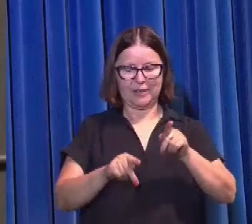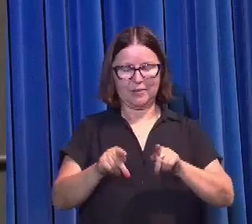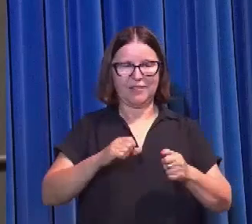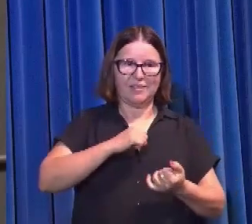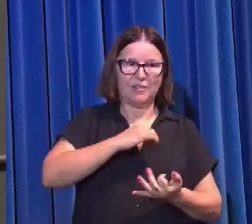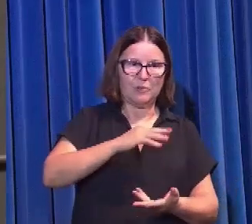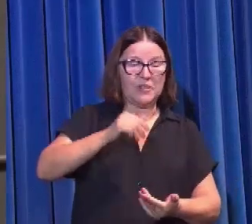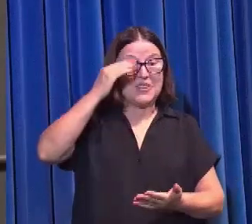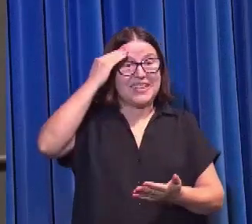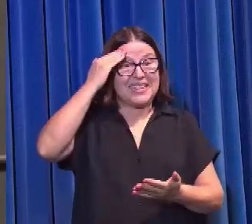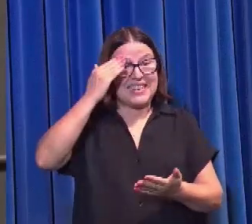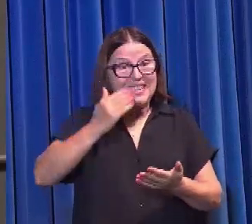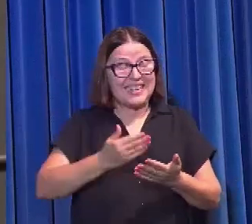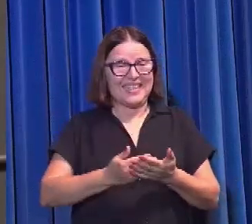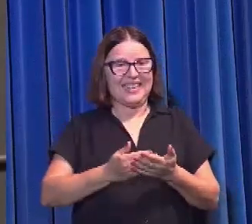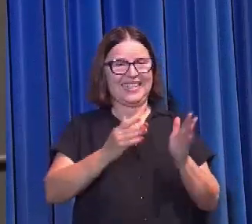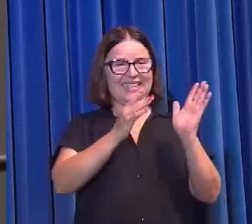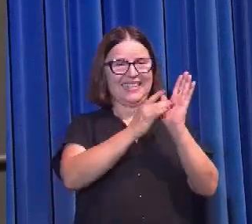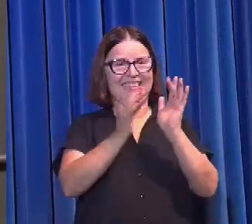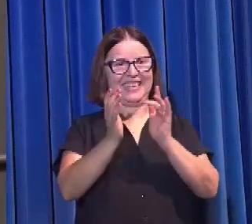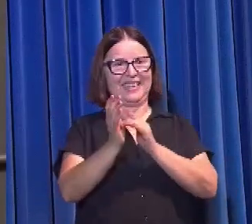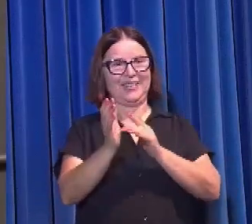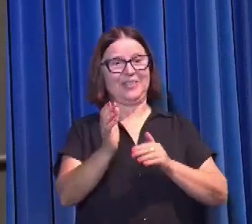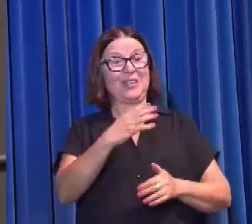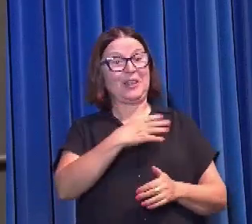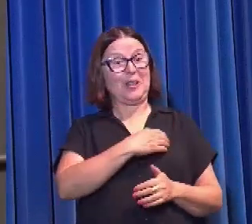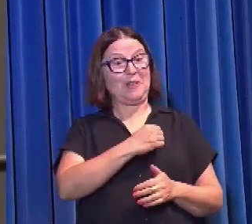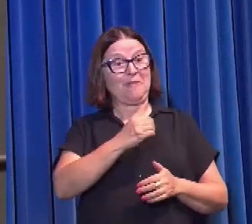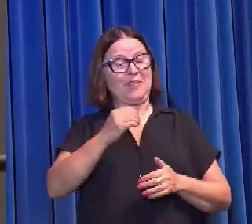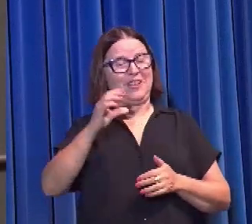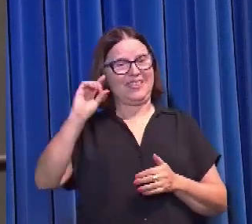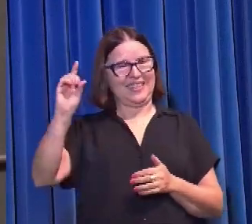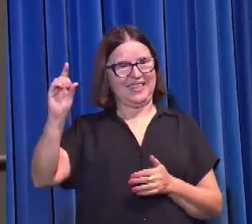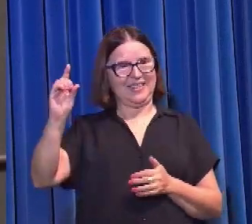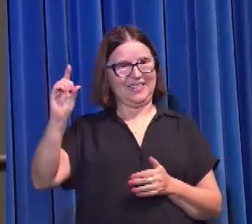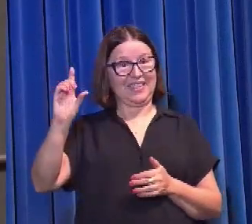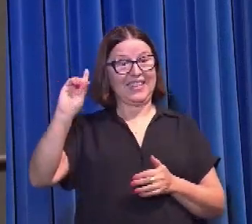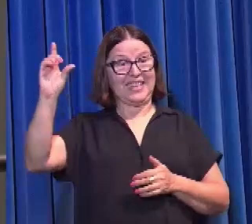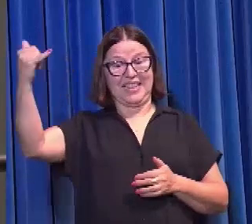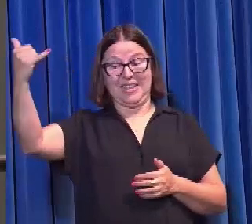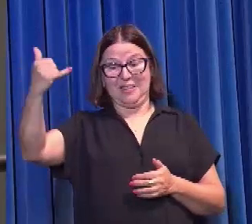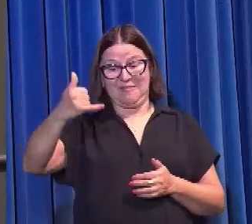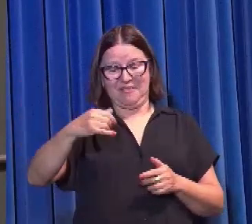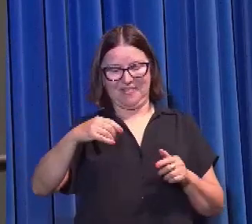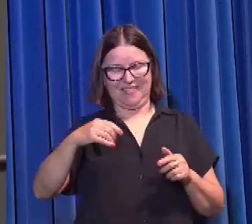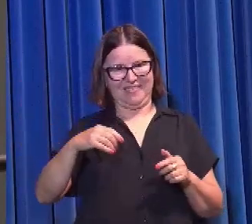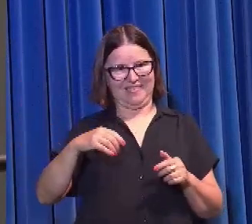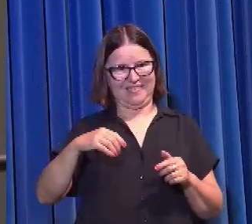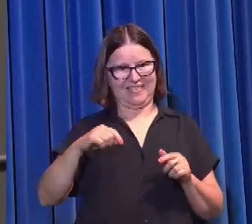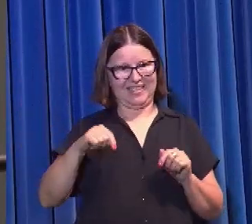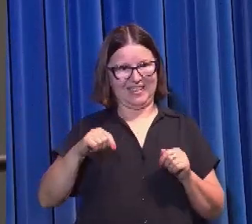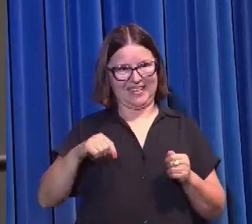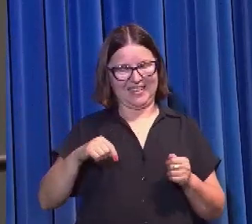creia que Jesus é o Filho de Deus e enviado por Deus ao mundo para salvar o mundo.